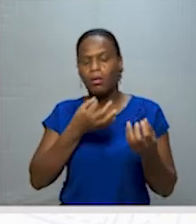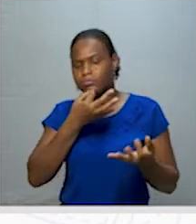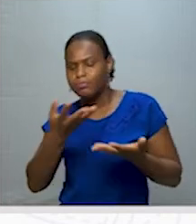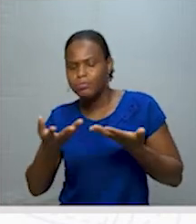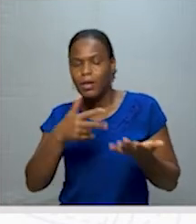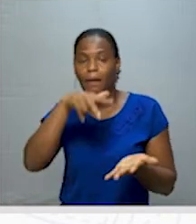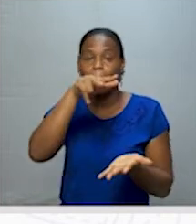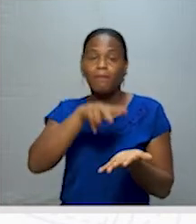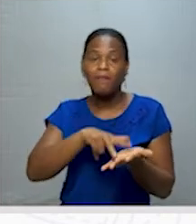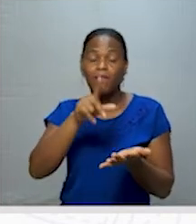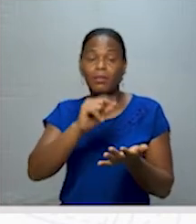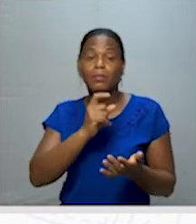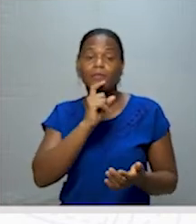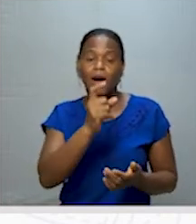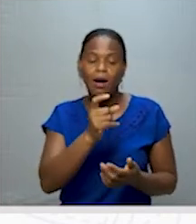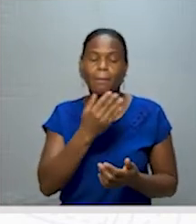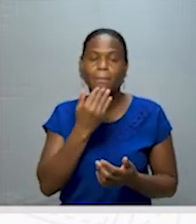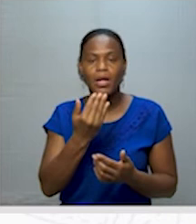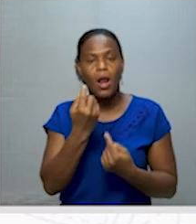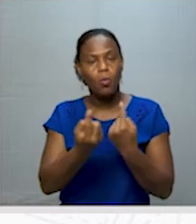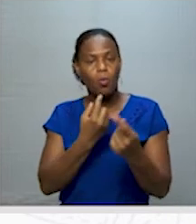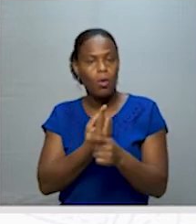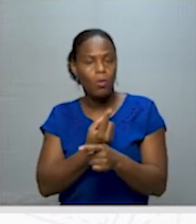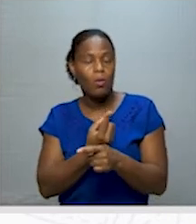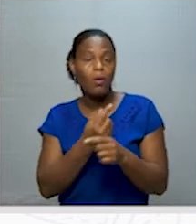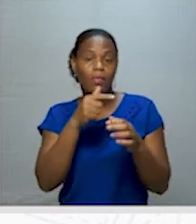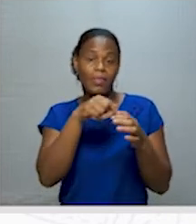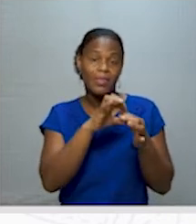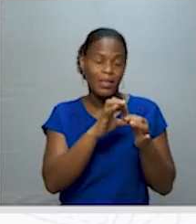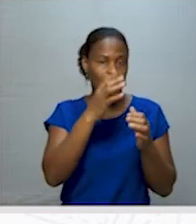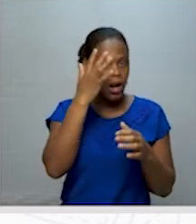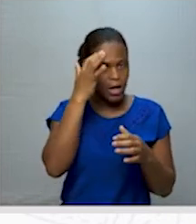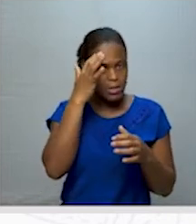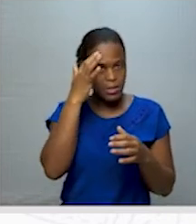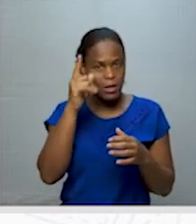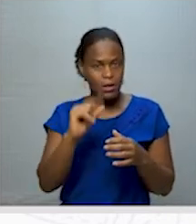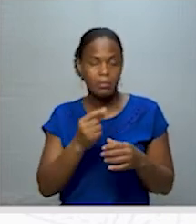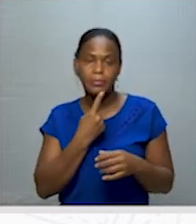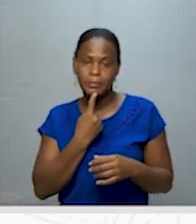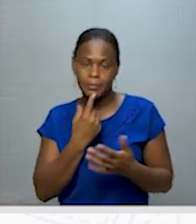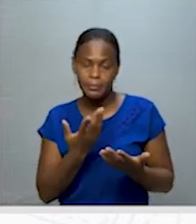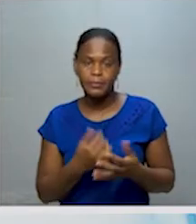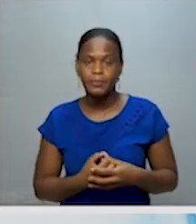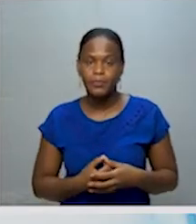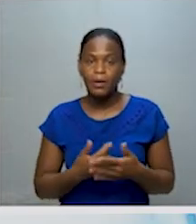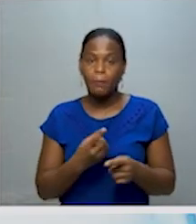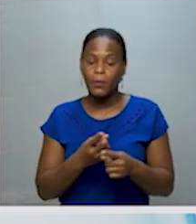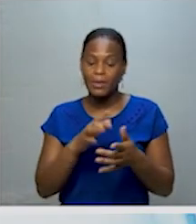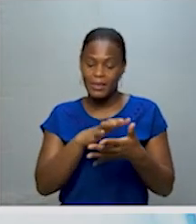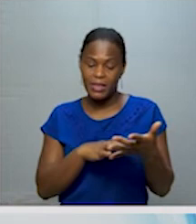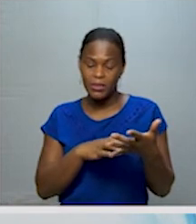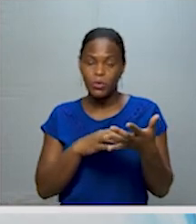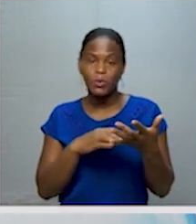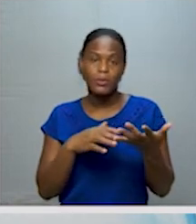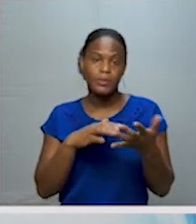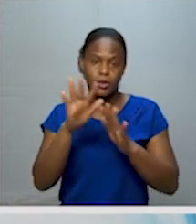discutir, provar e recomendar alguma coisa, recorrendo à razão e ao entendimento. Então, o texto